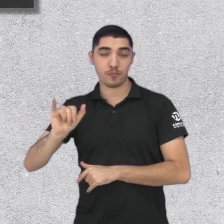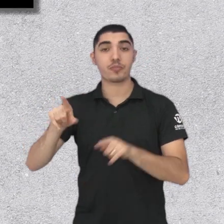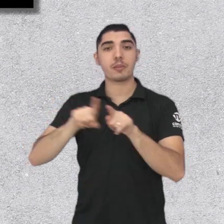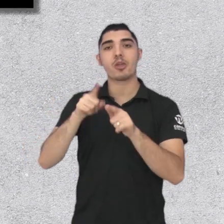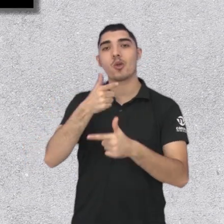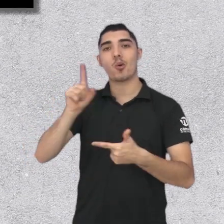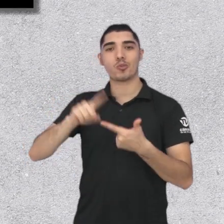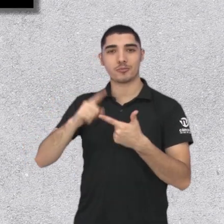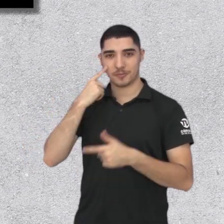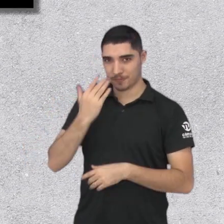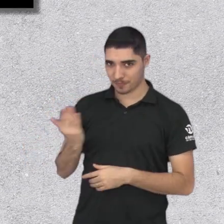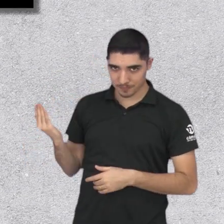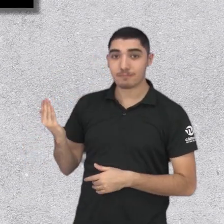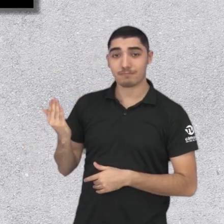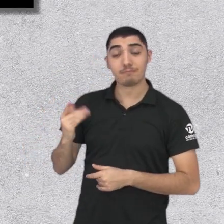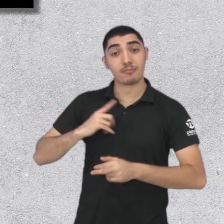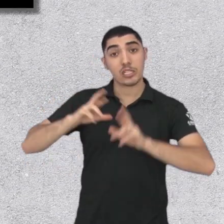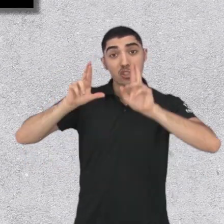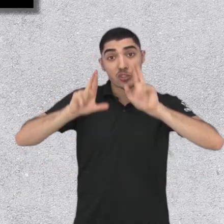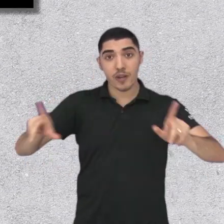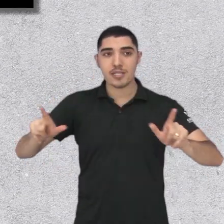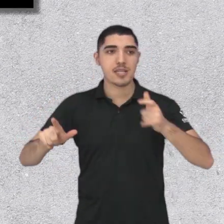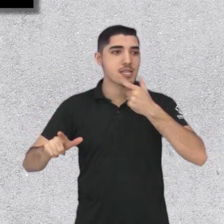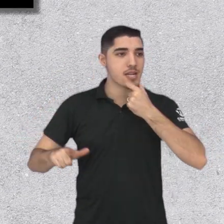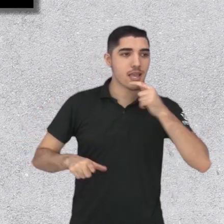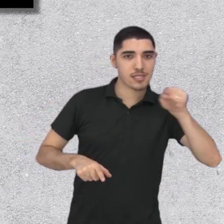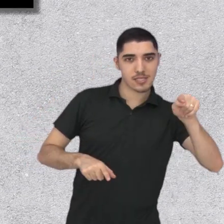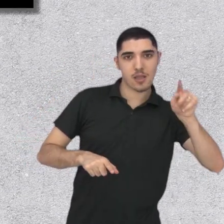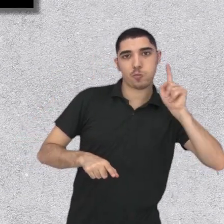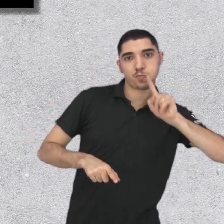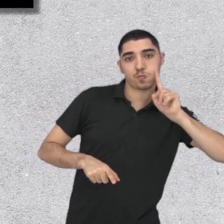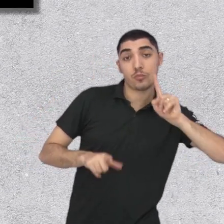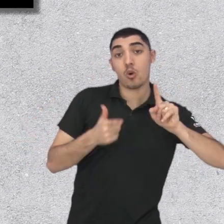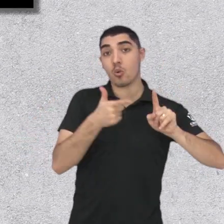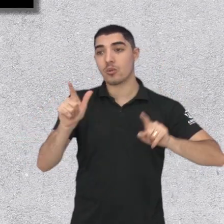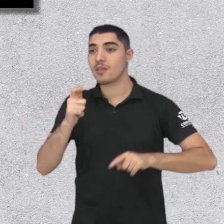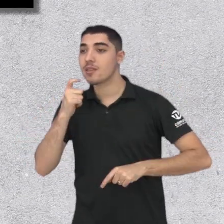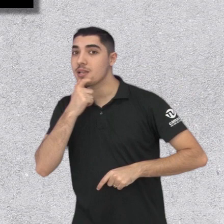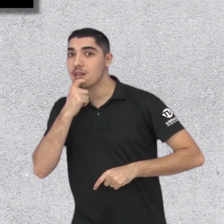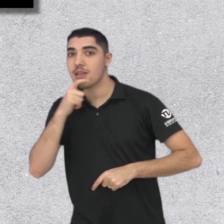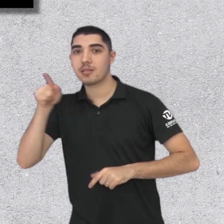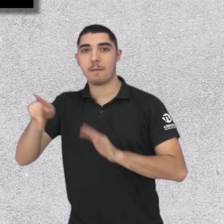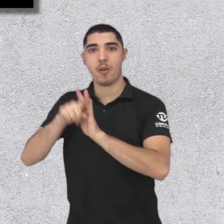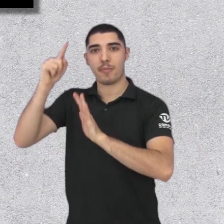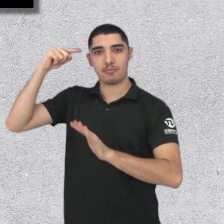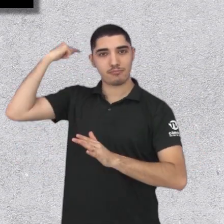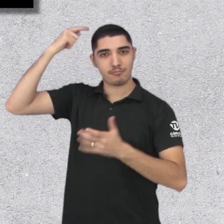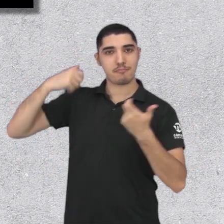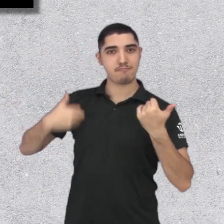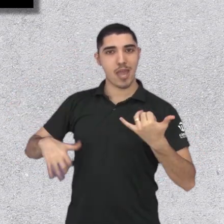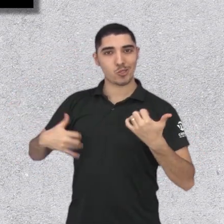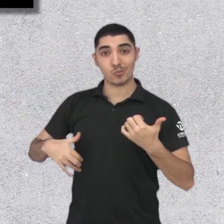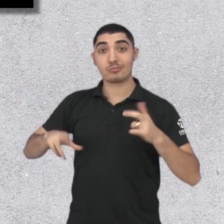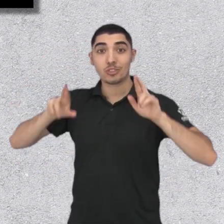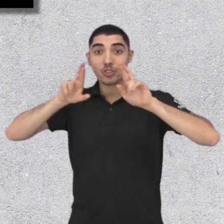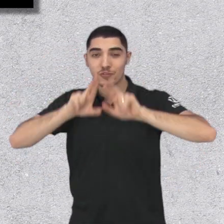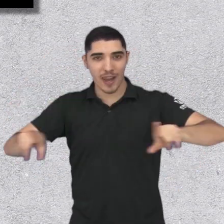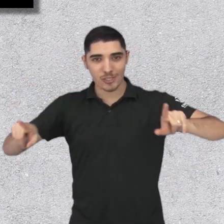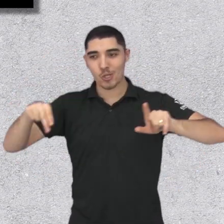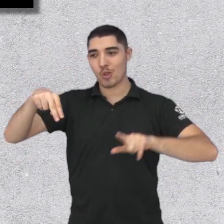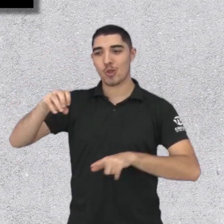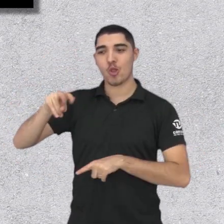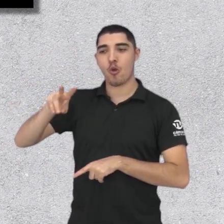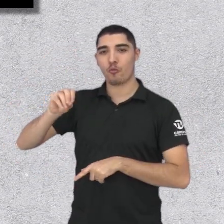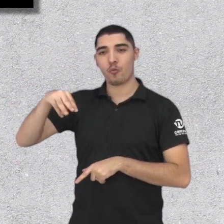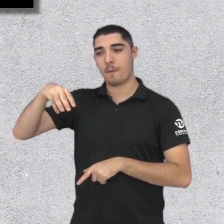Breaking Bad, é possível ver a diferença entre o inglês falado em Nova York e o inglês falado no Novo México. Além disso, traz situações